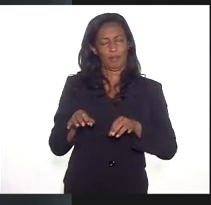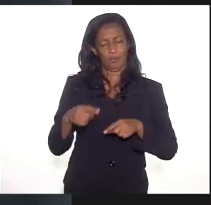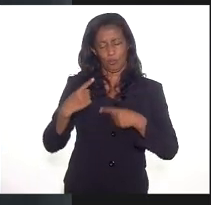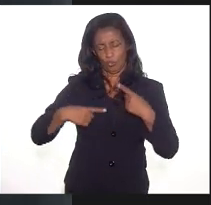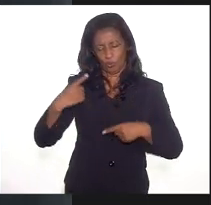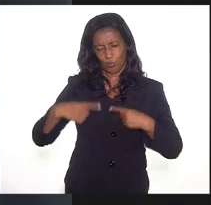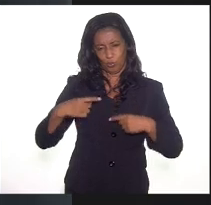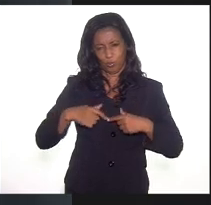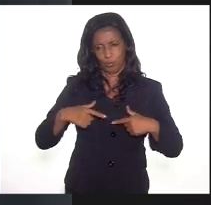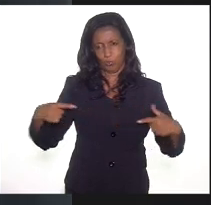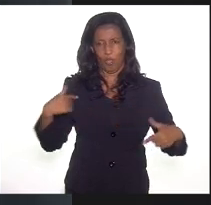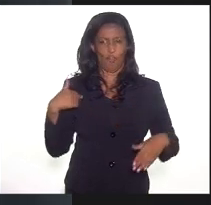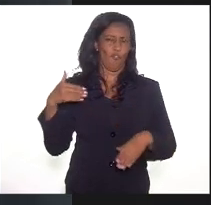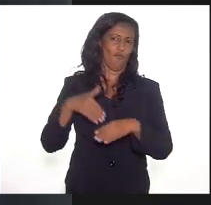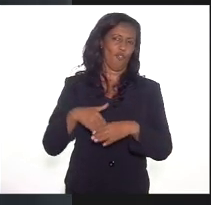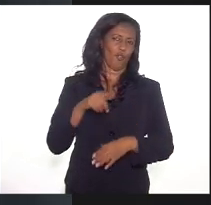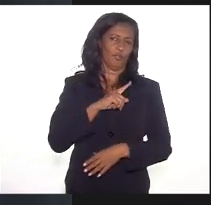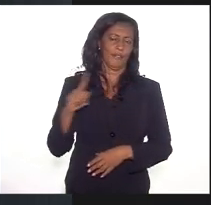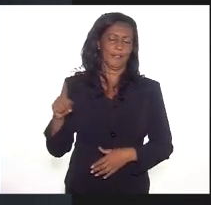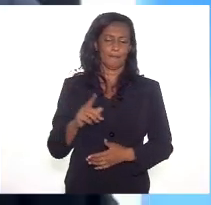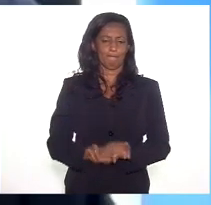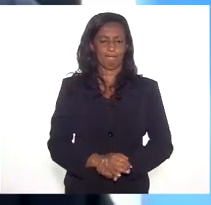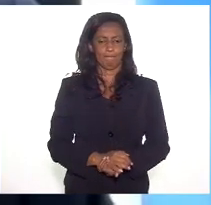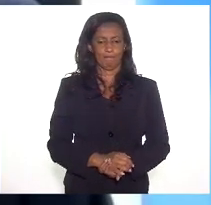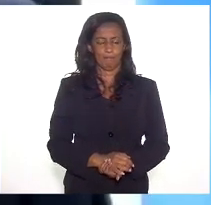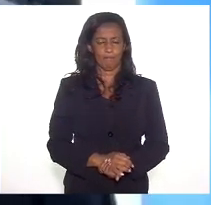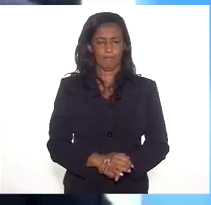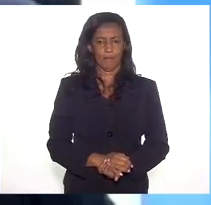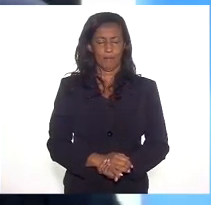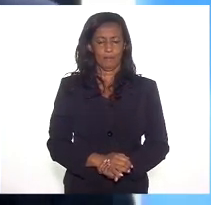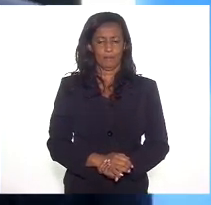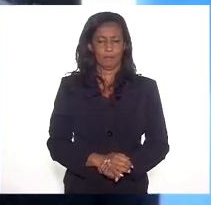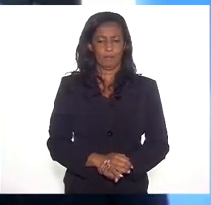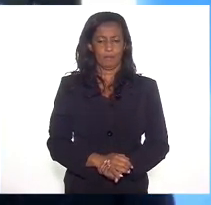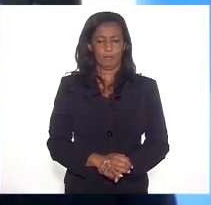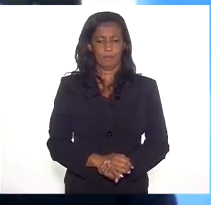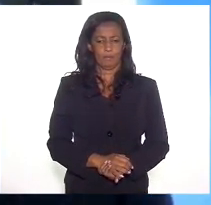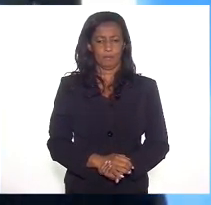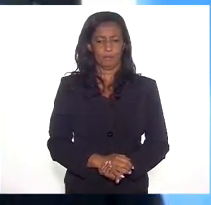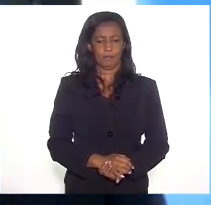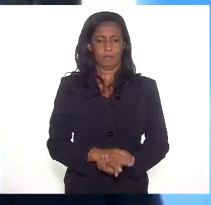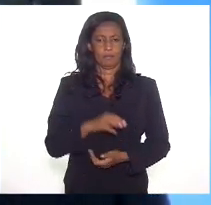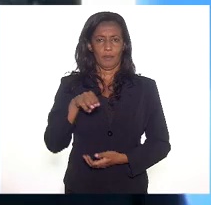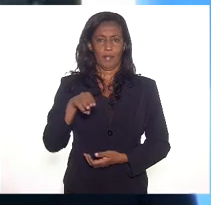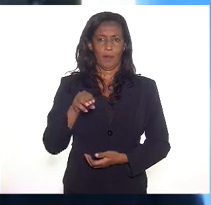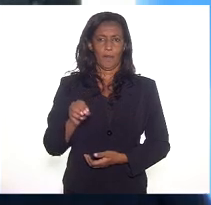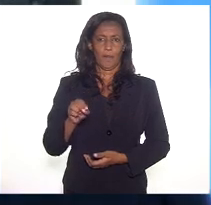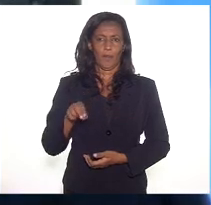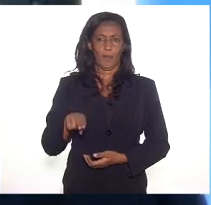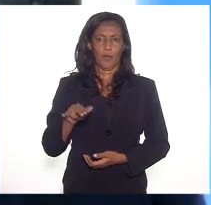debate, voto não ao destaque. Deputado Max Lemos, vota não. Deputada Mônica